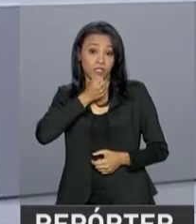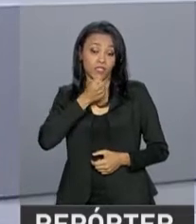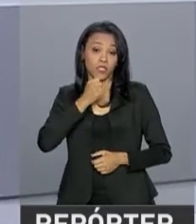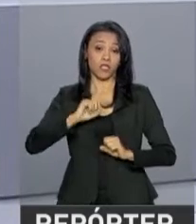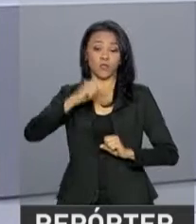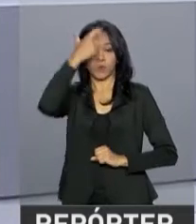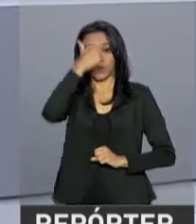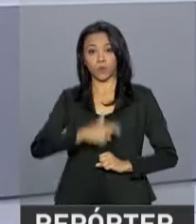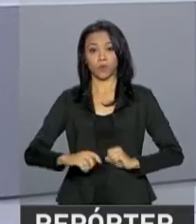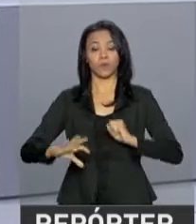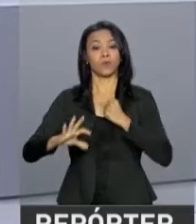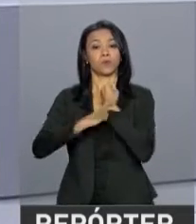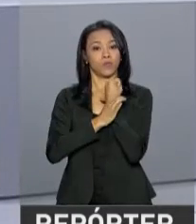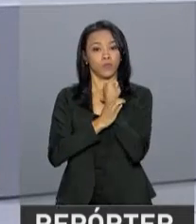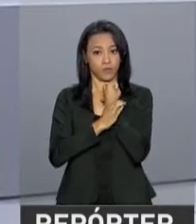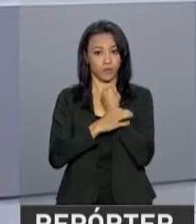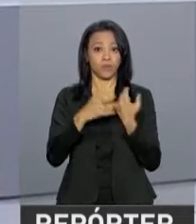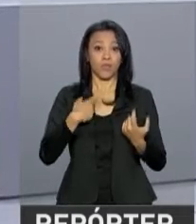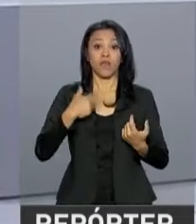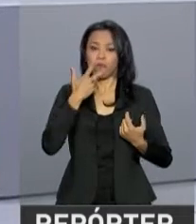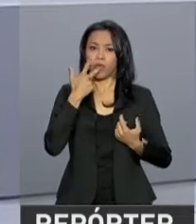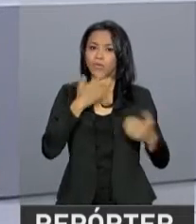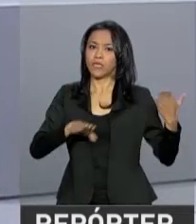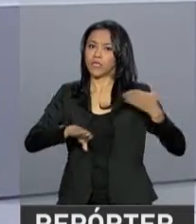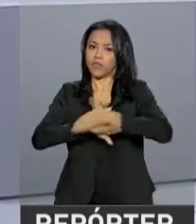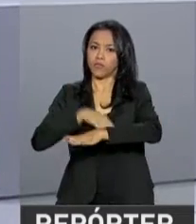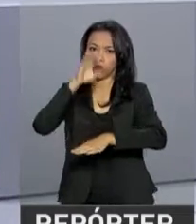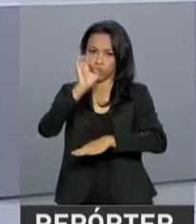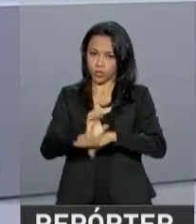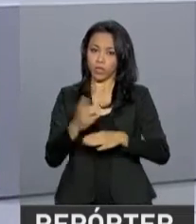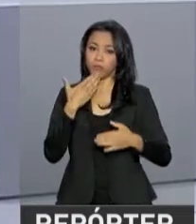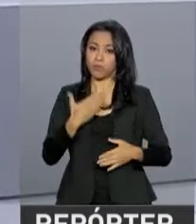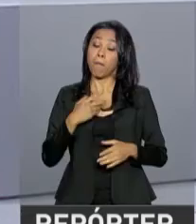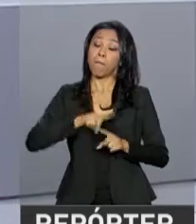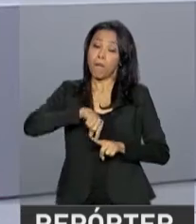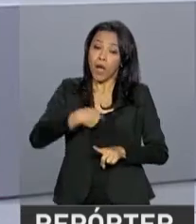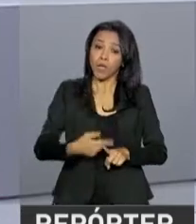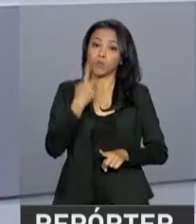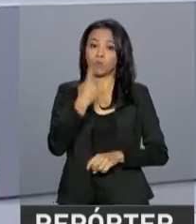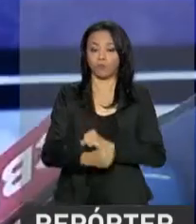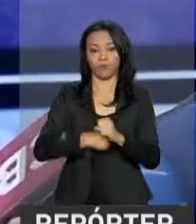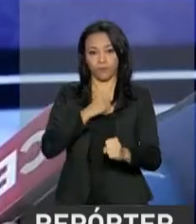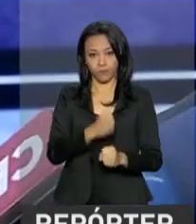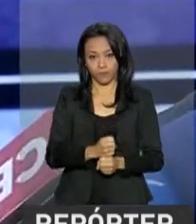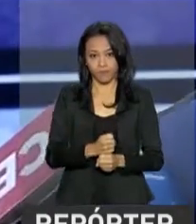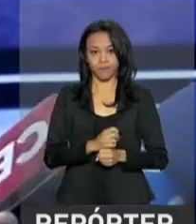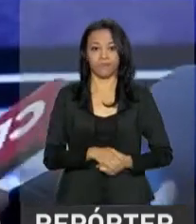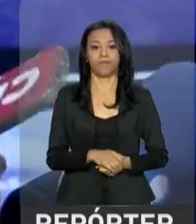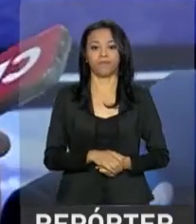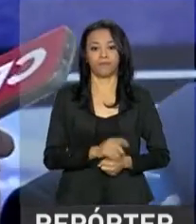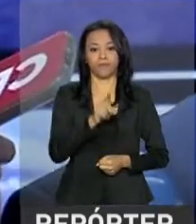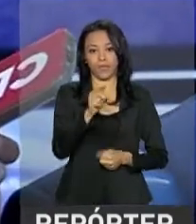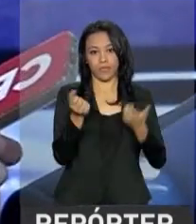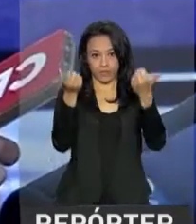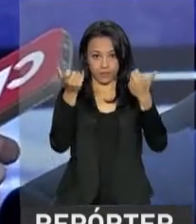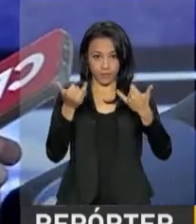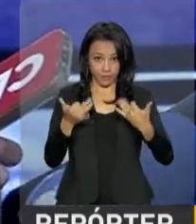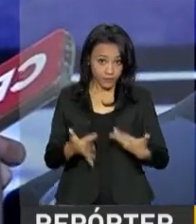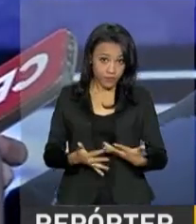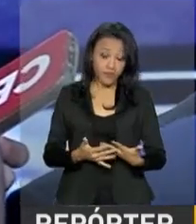defendeu a ampliação da intervenção federal no estado por mais um ano eu acredito que